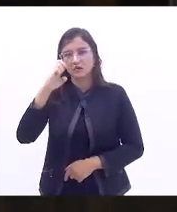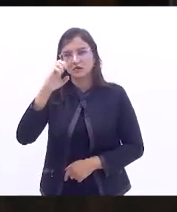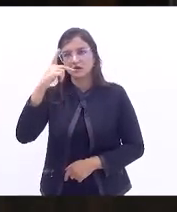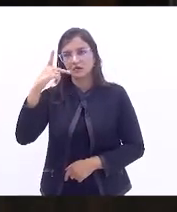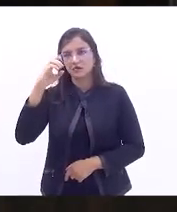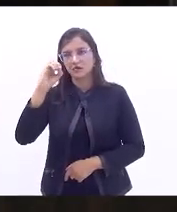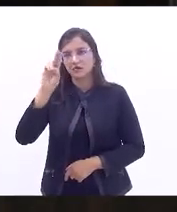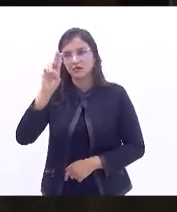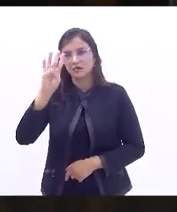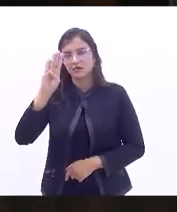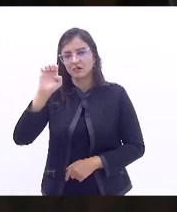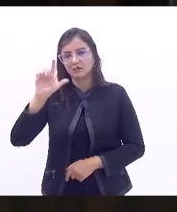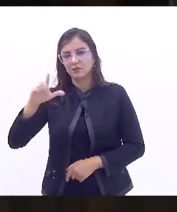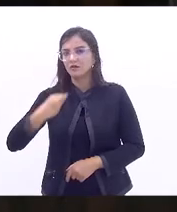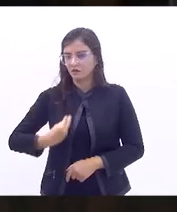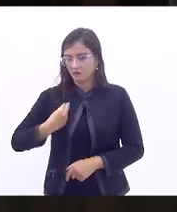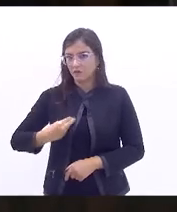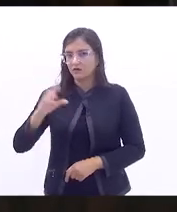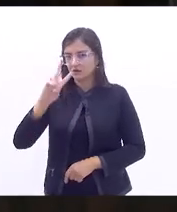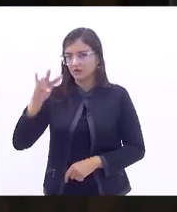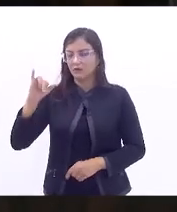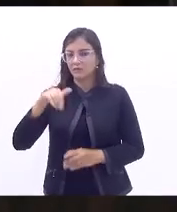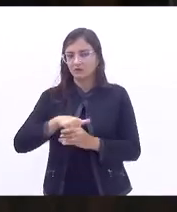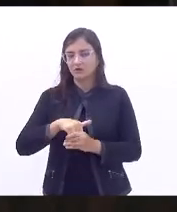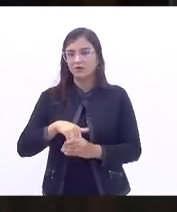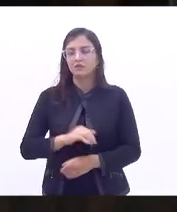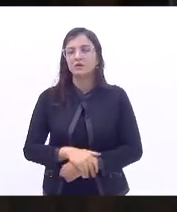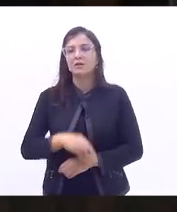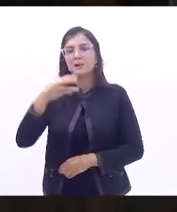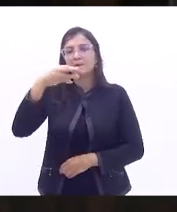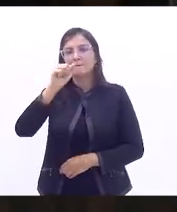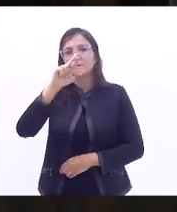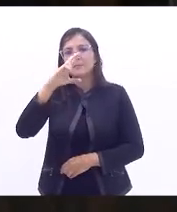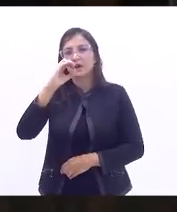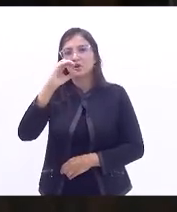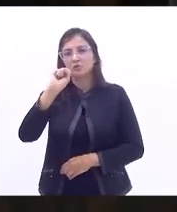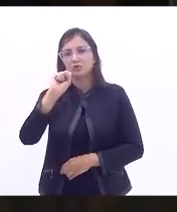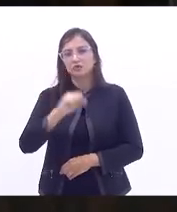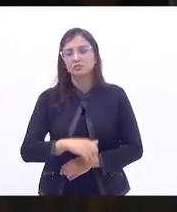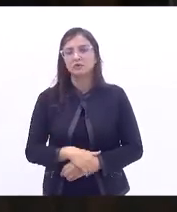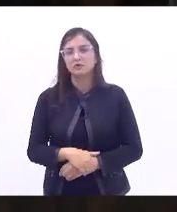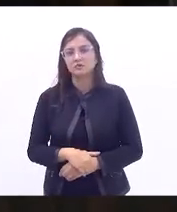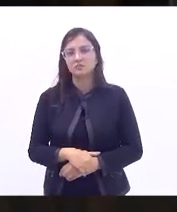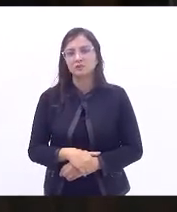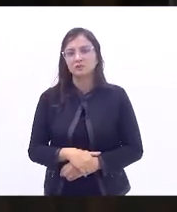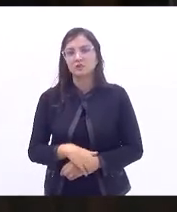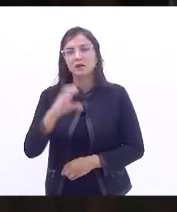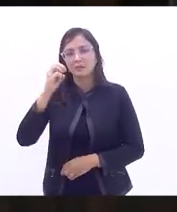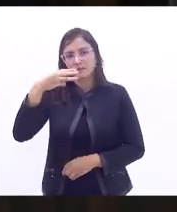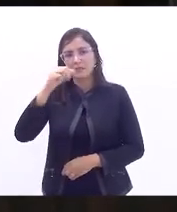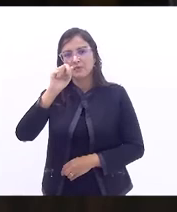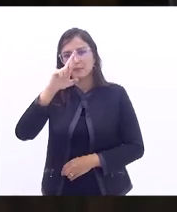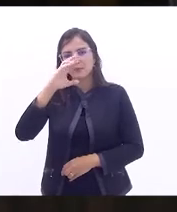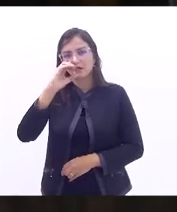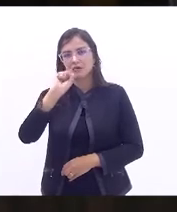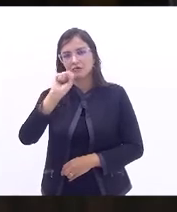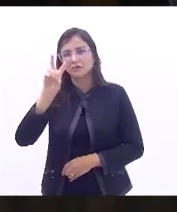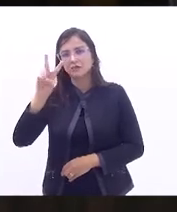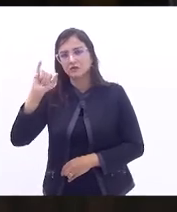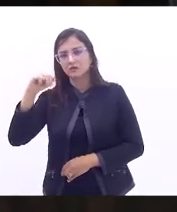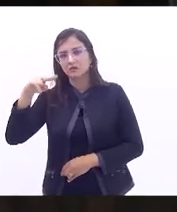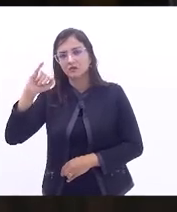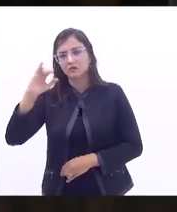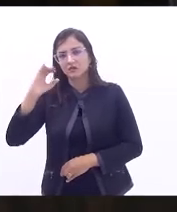votar. Deputado Marcos Miller. Deputado Marcos Miller. Deputado Marcos Vinícius. Deputado